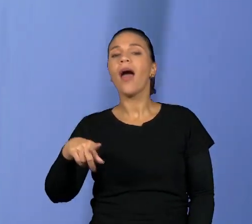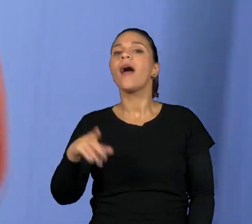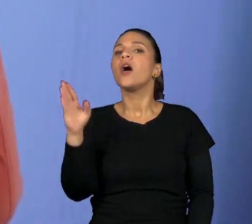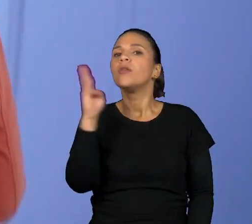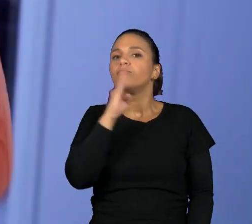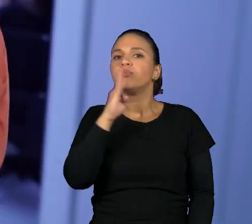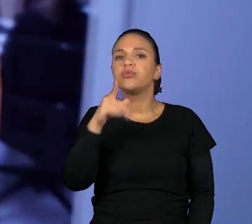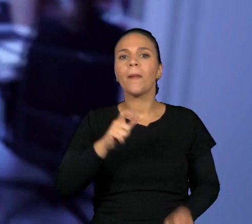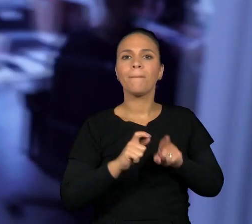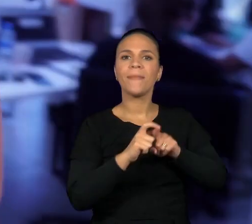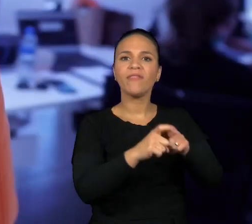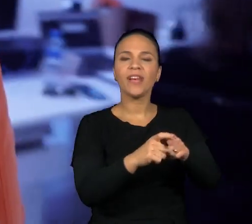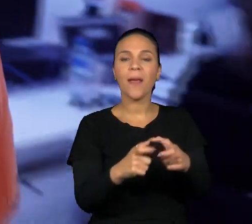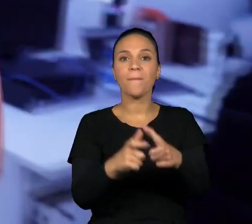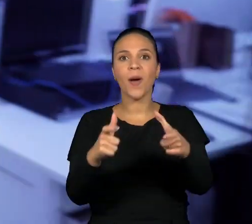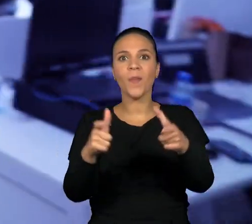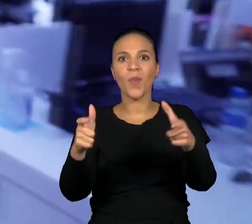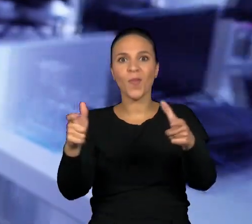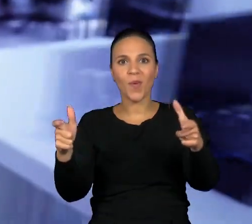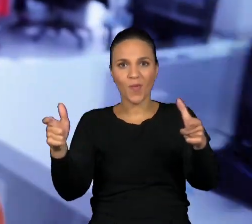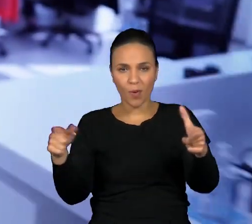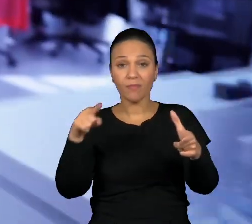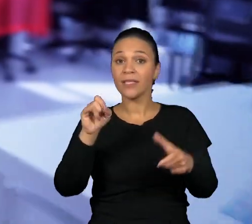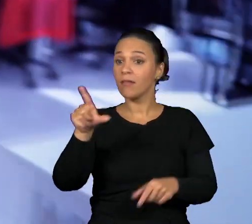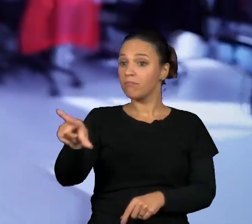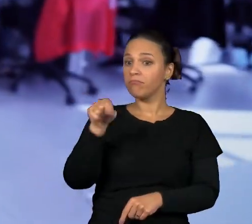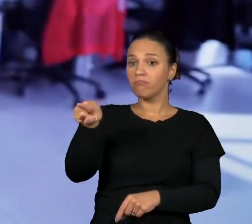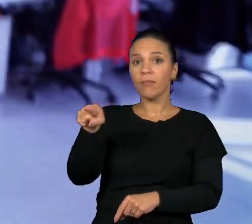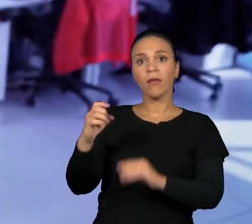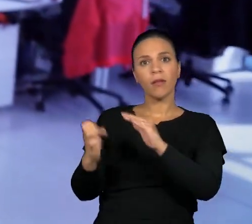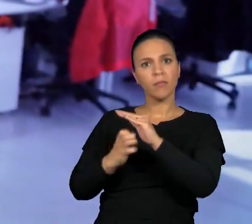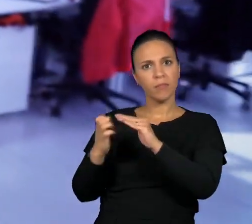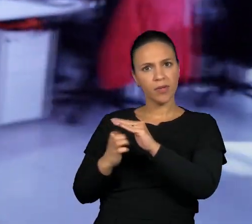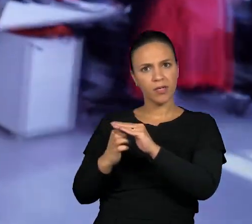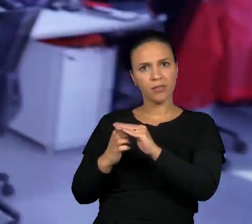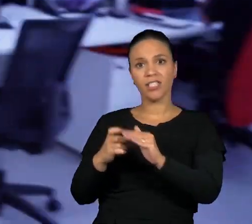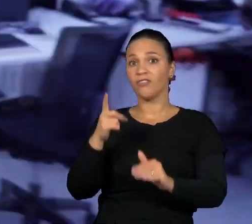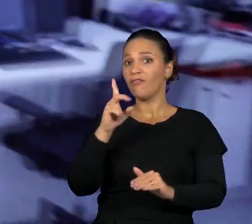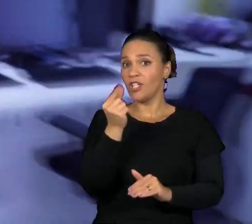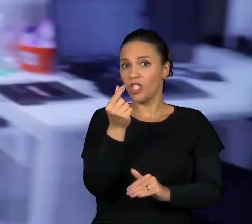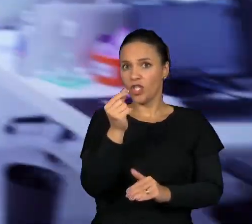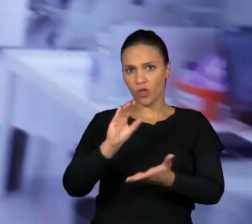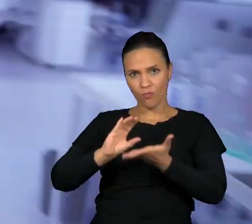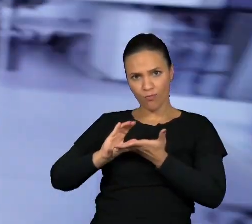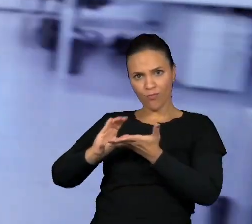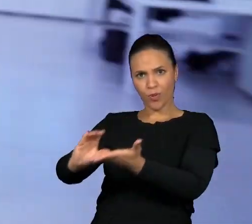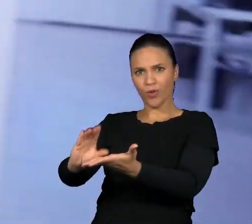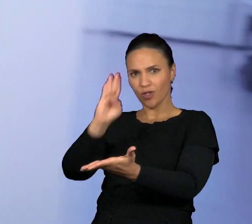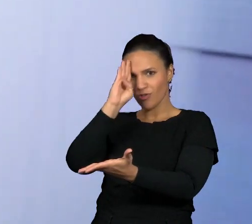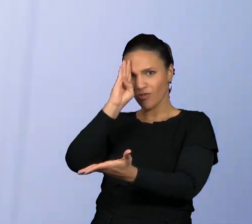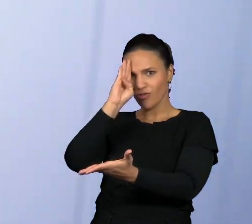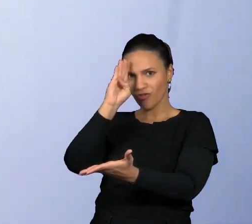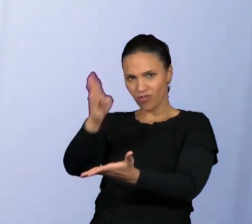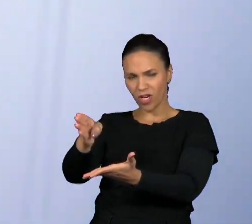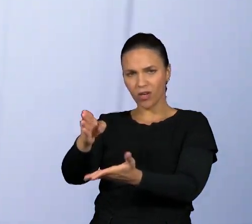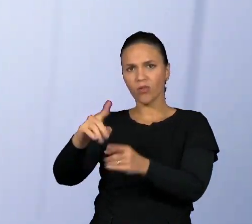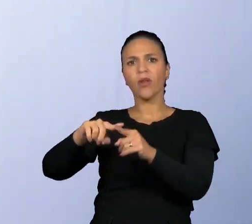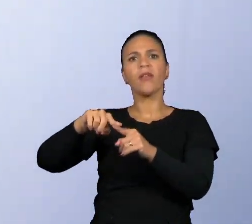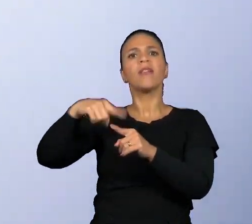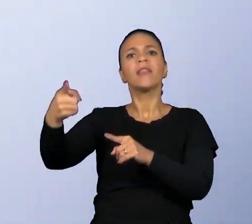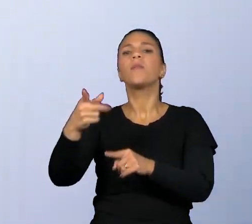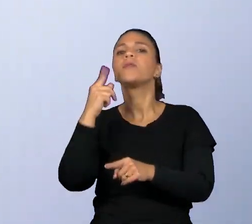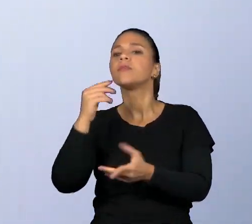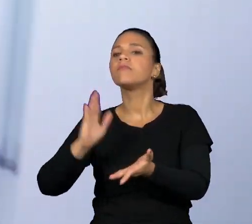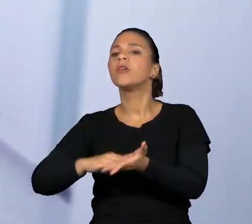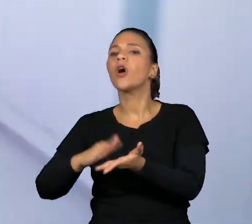coletivos periféricos. A empresa, quando ela é selecionada, ela não vai receber o recurso e dali um tempo fazer a prestação.